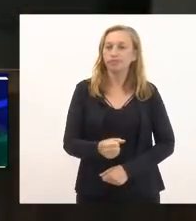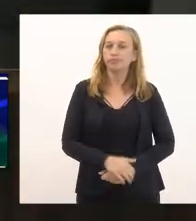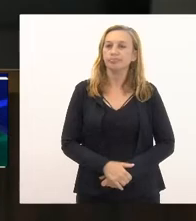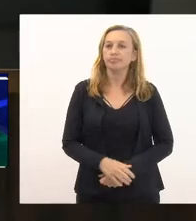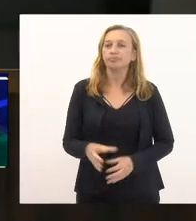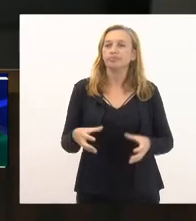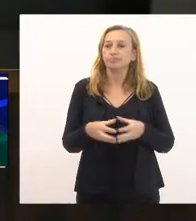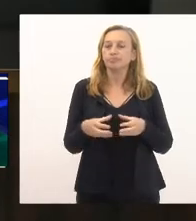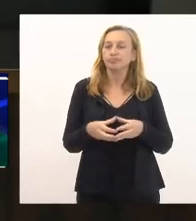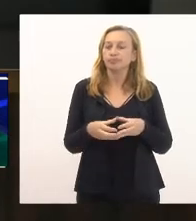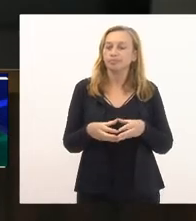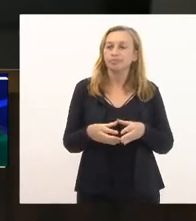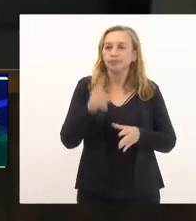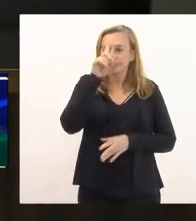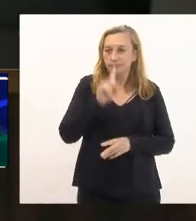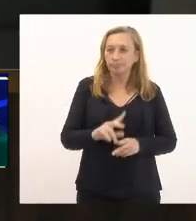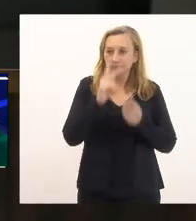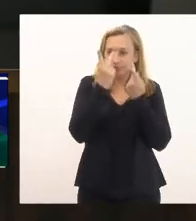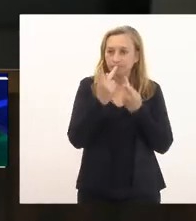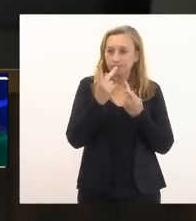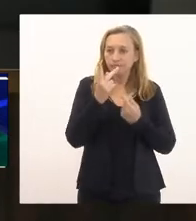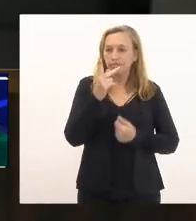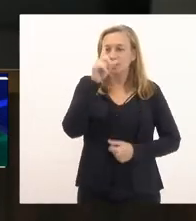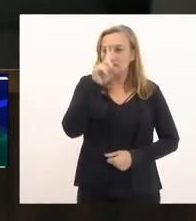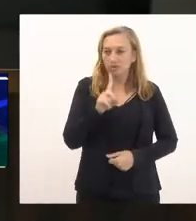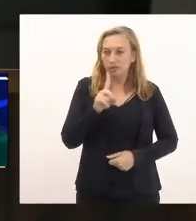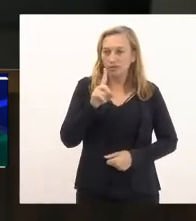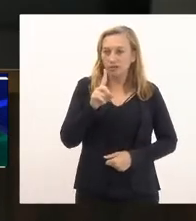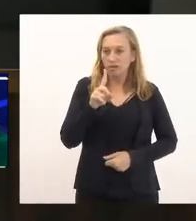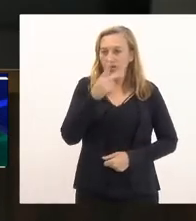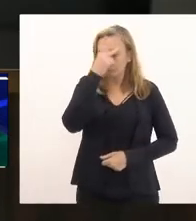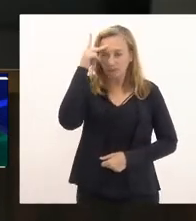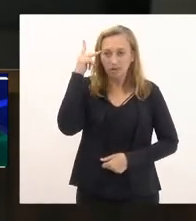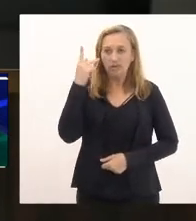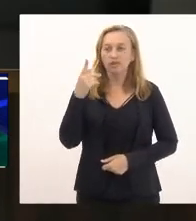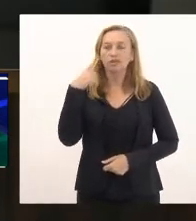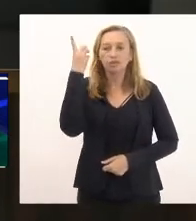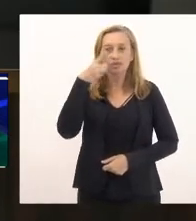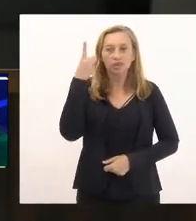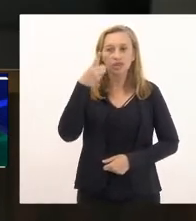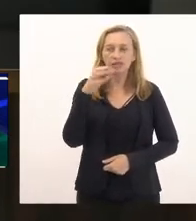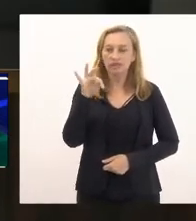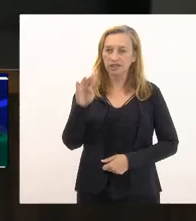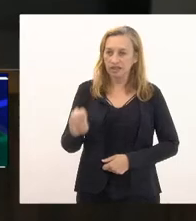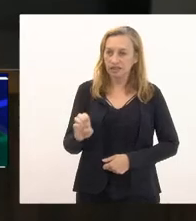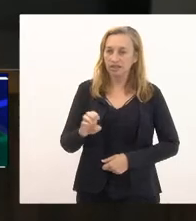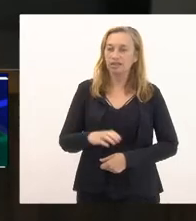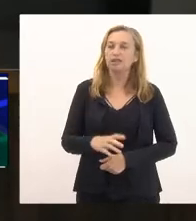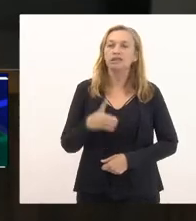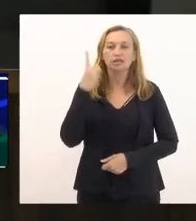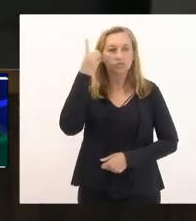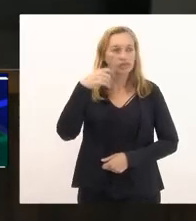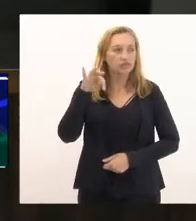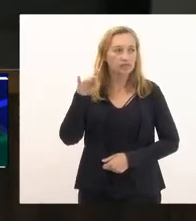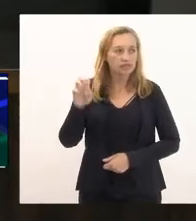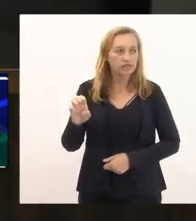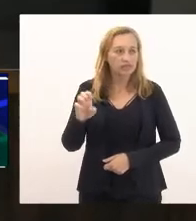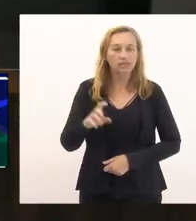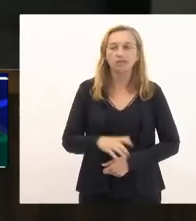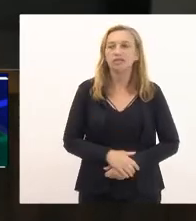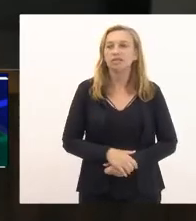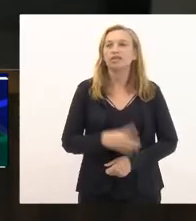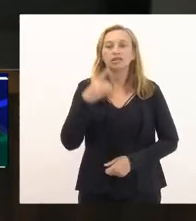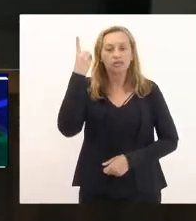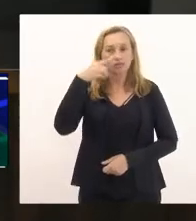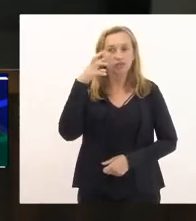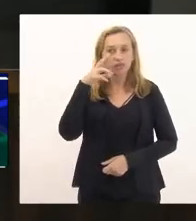Pela comissão da pessoa com deficiência, deputada Franciane Mota. Deputada Franciane Mota.